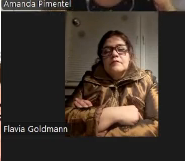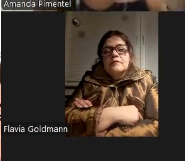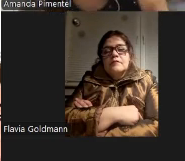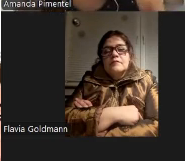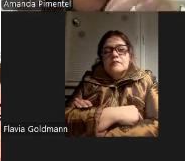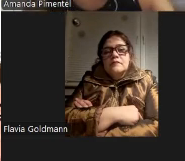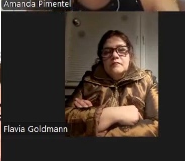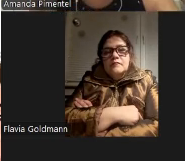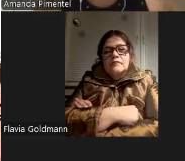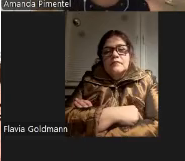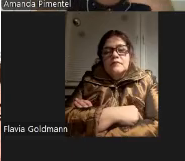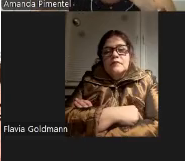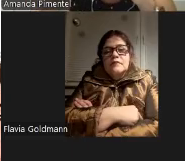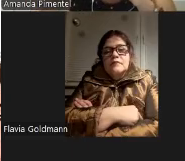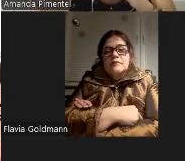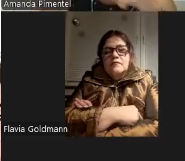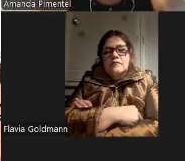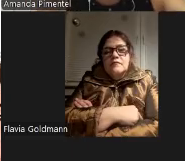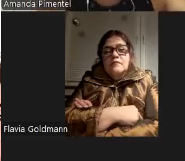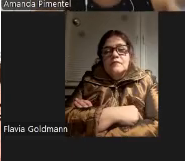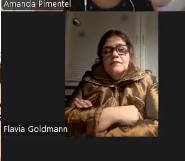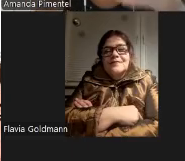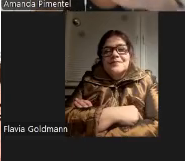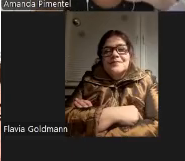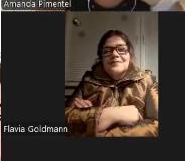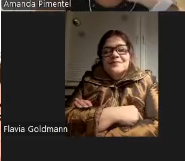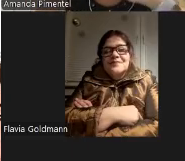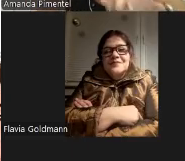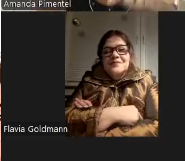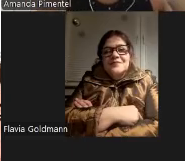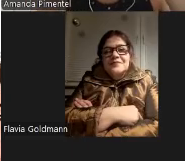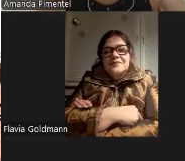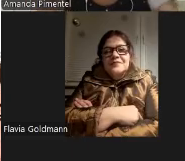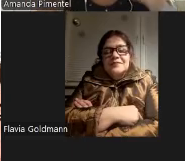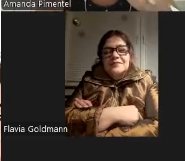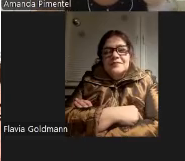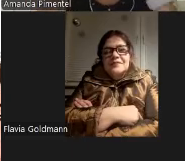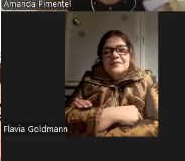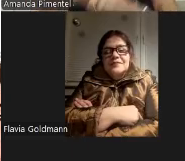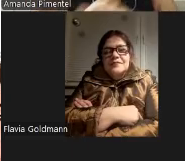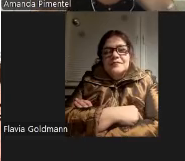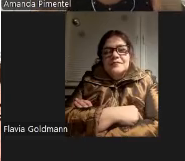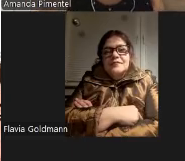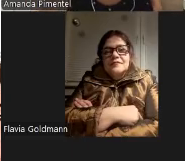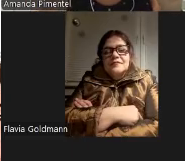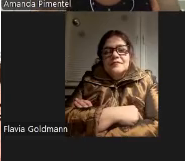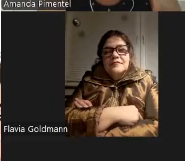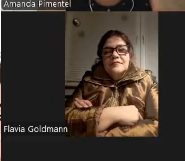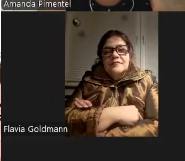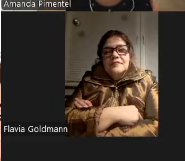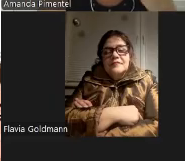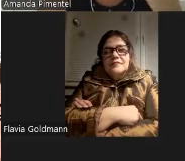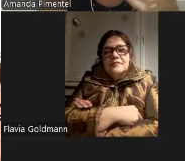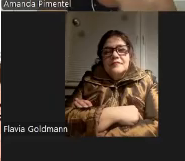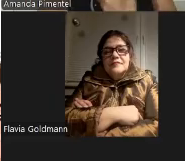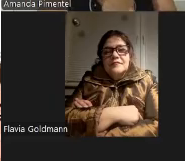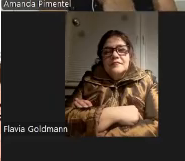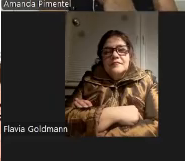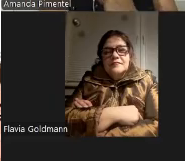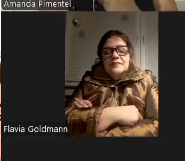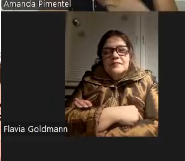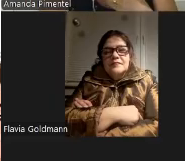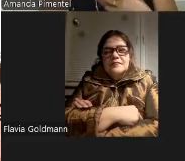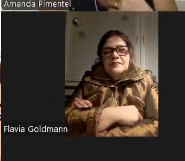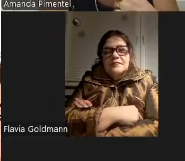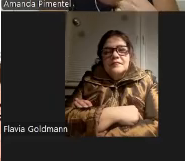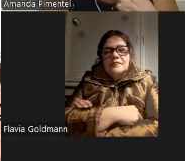gosto muito, que chama Durma com Essa. Depois eu vou botar no grupo lá do WhatsApp o link dessa aula especificamente